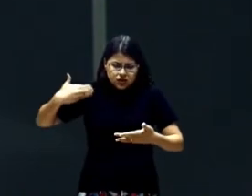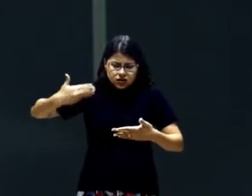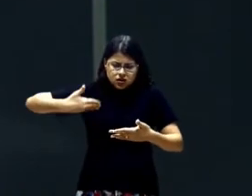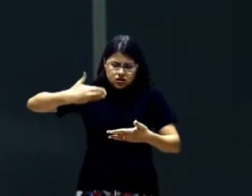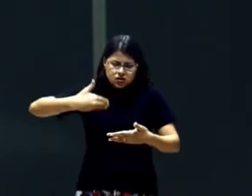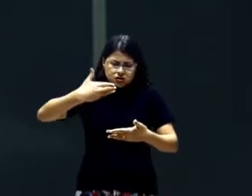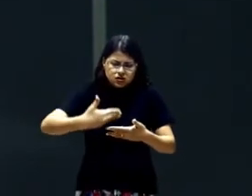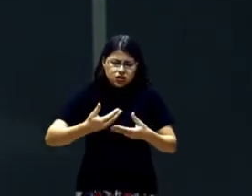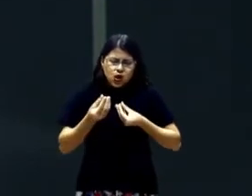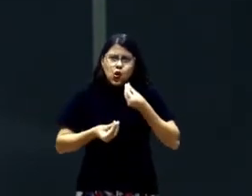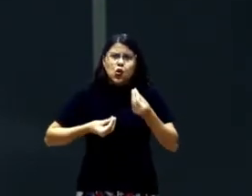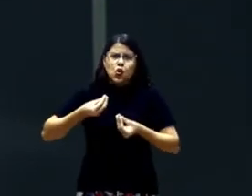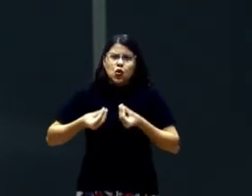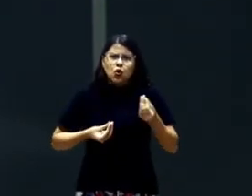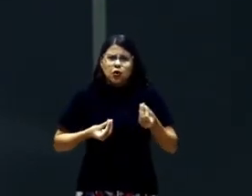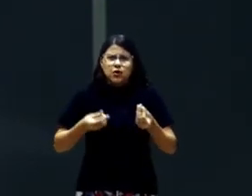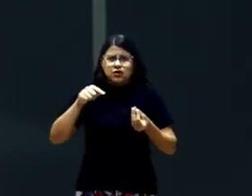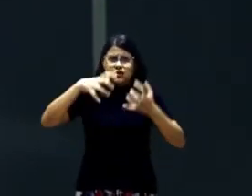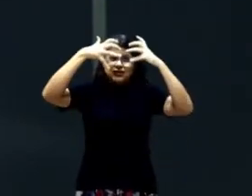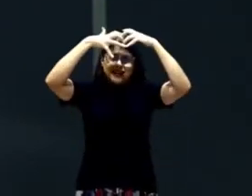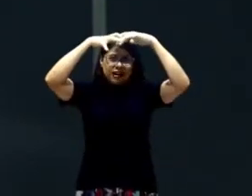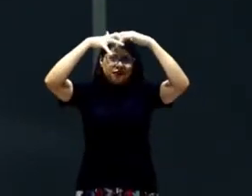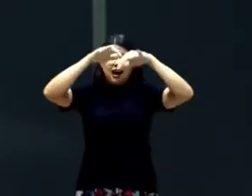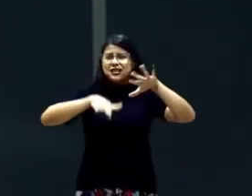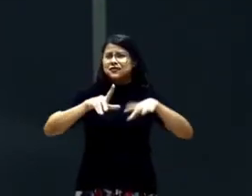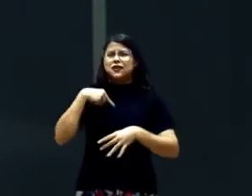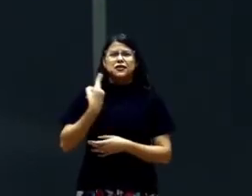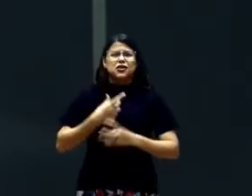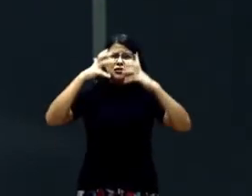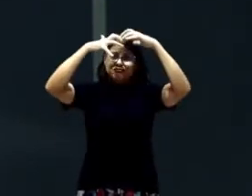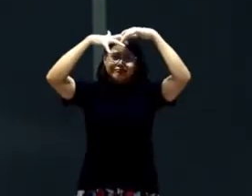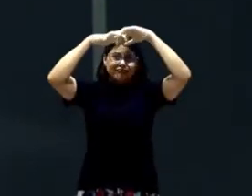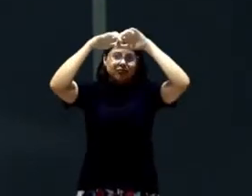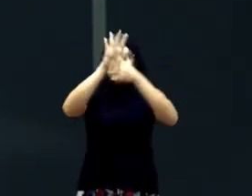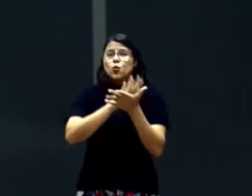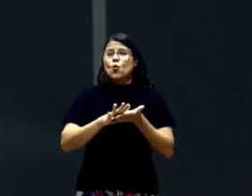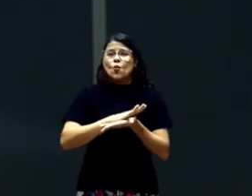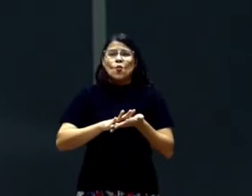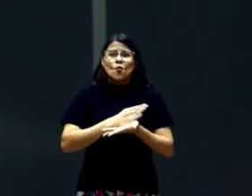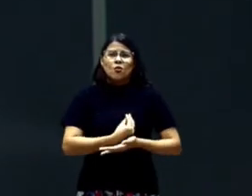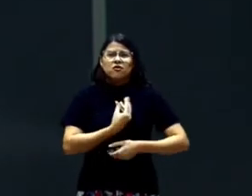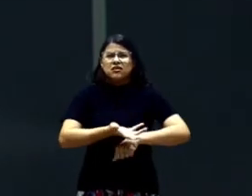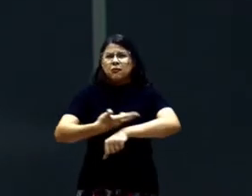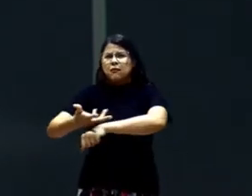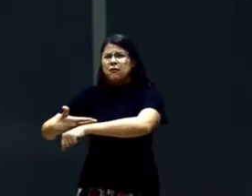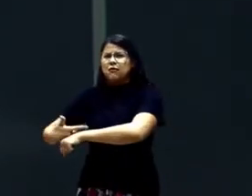Isso é comum, não refletir na vida daqueles que são mais